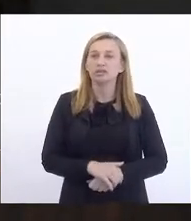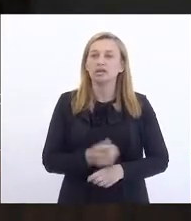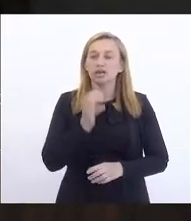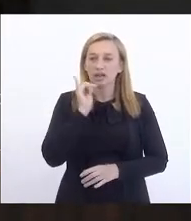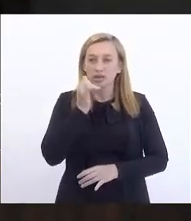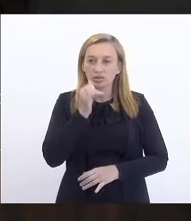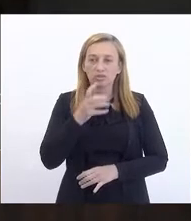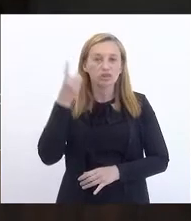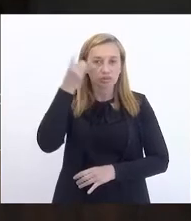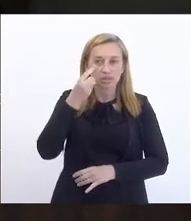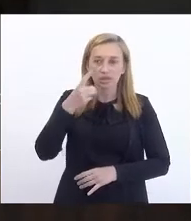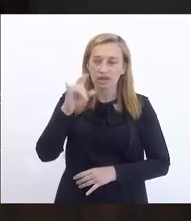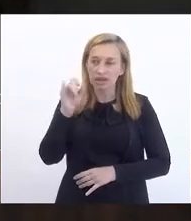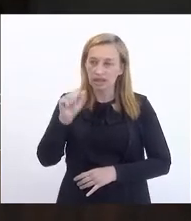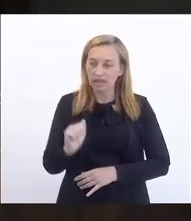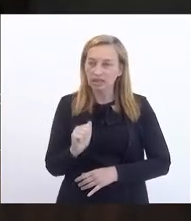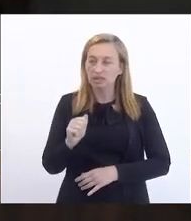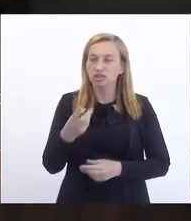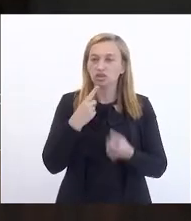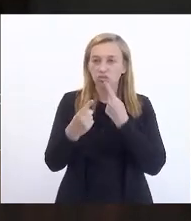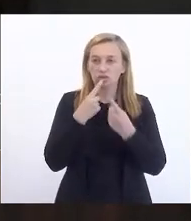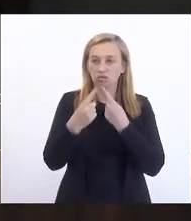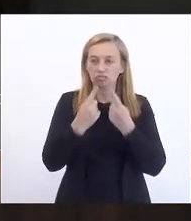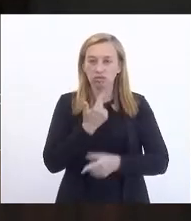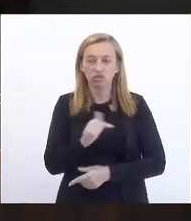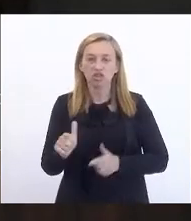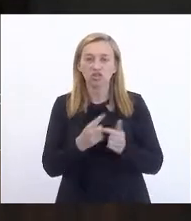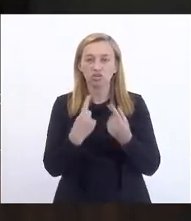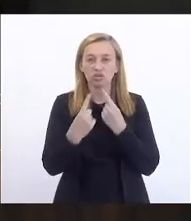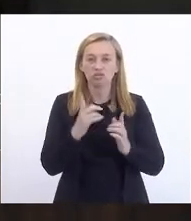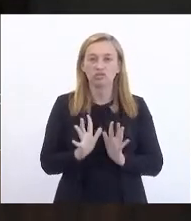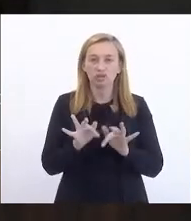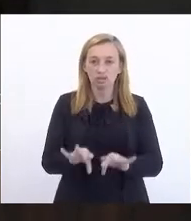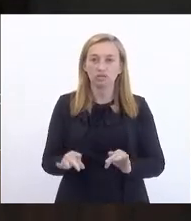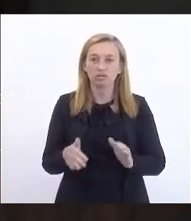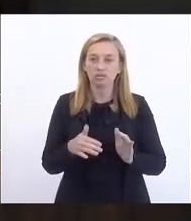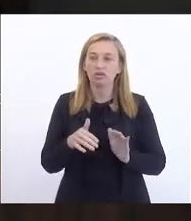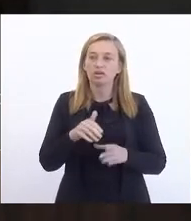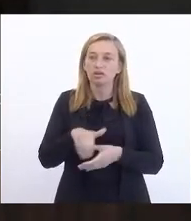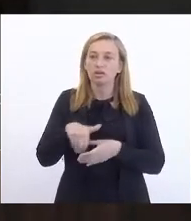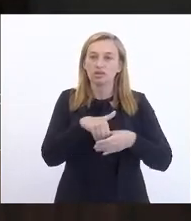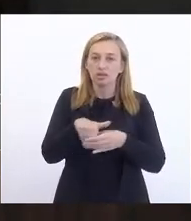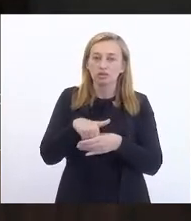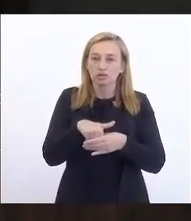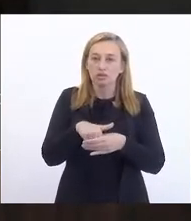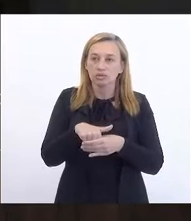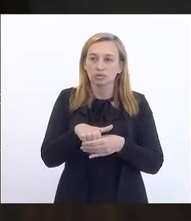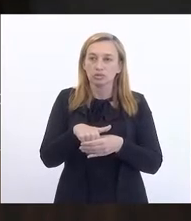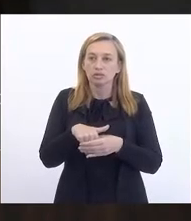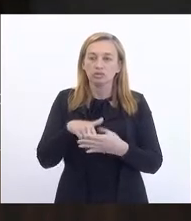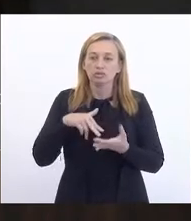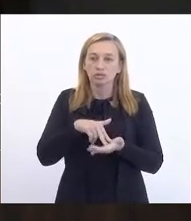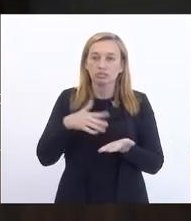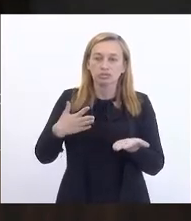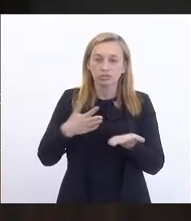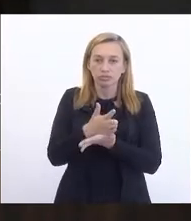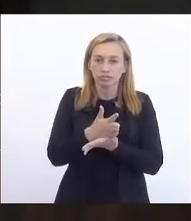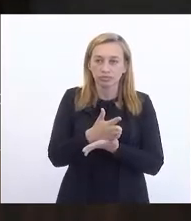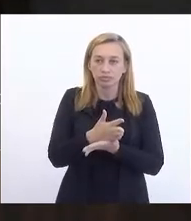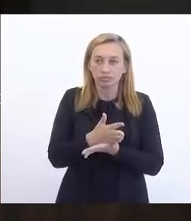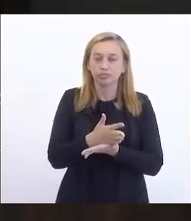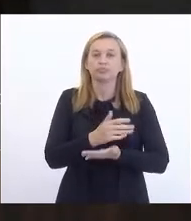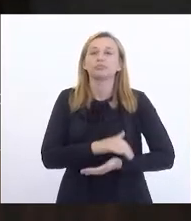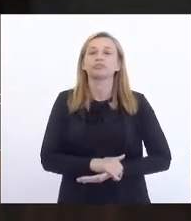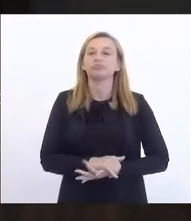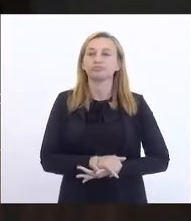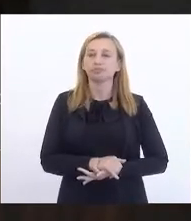relator deputado Márcio Canella. em discussão, não havendo quem queira discutir, encerrada a discussão, em votação, os senhores que aprovam, permaneçam como estão aprovadas, vai